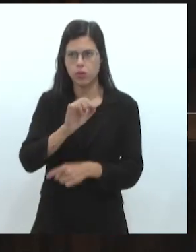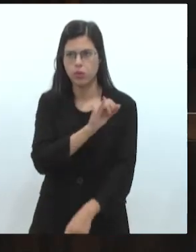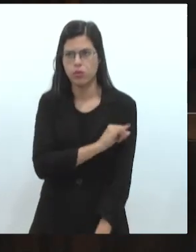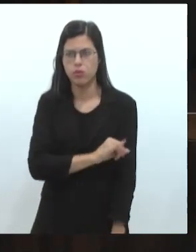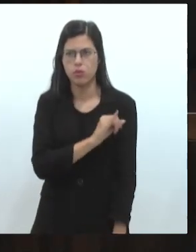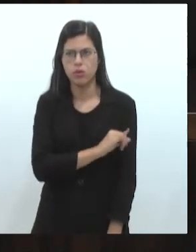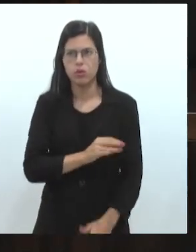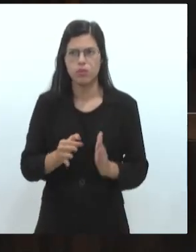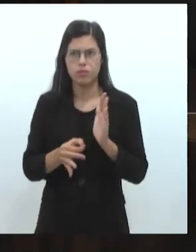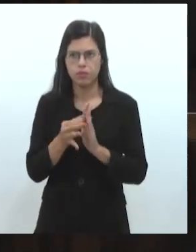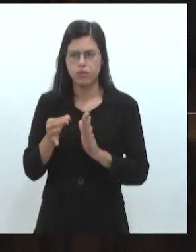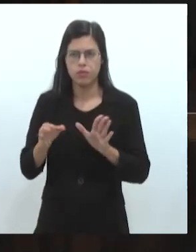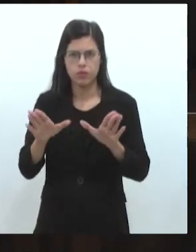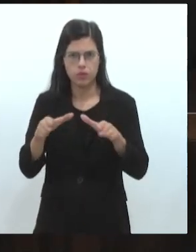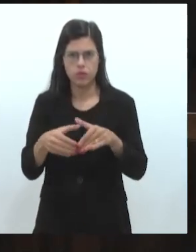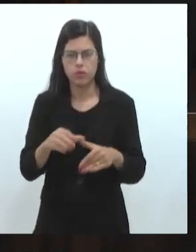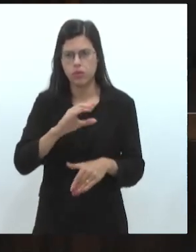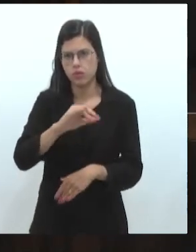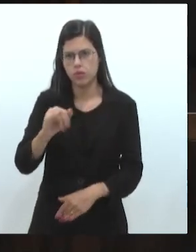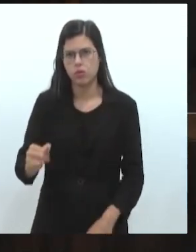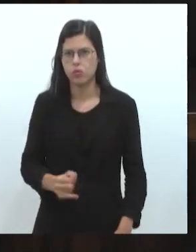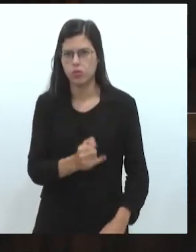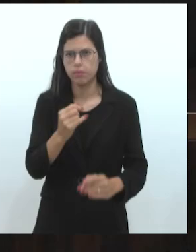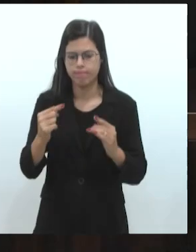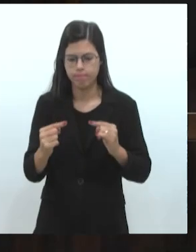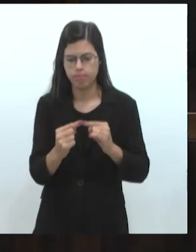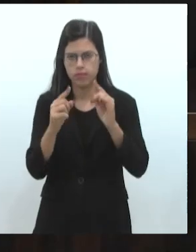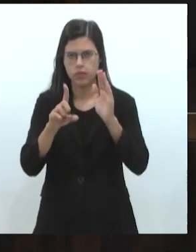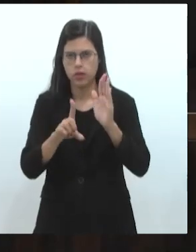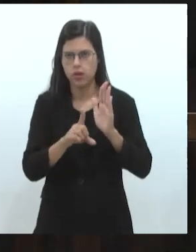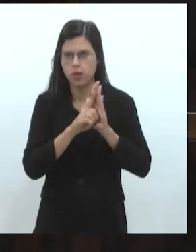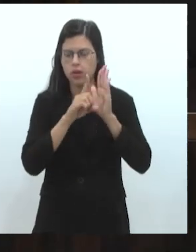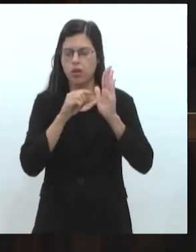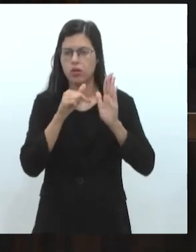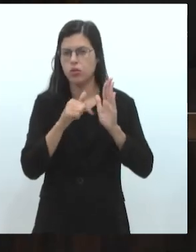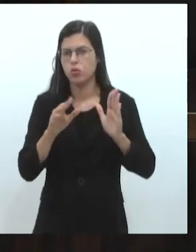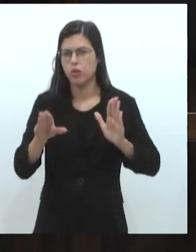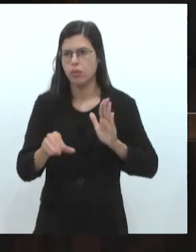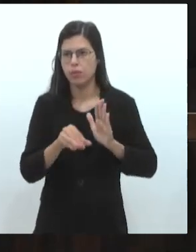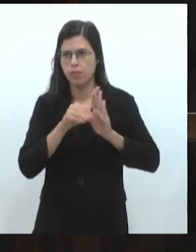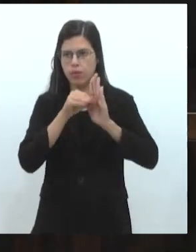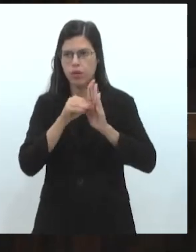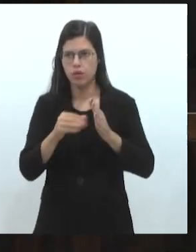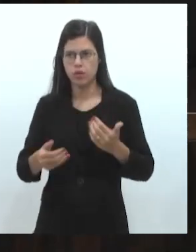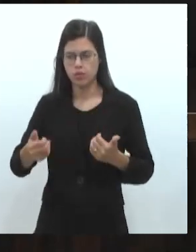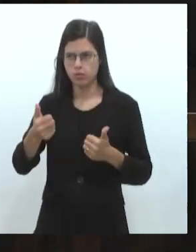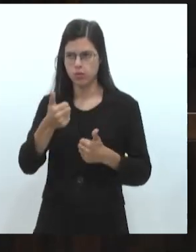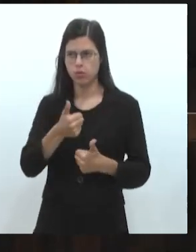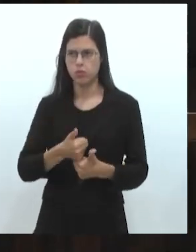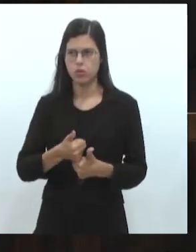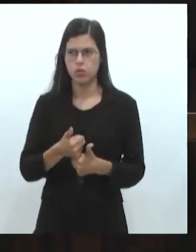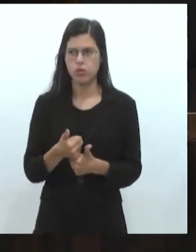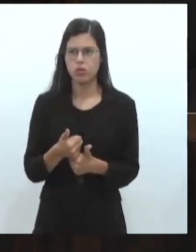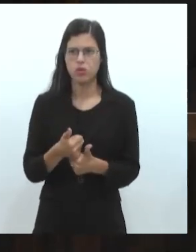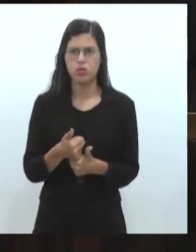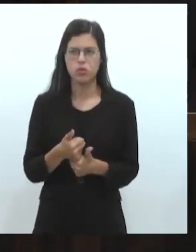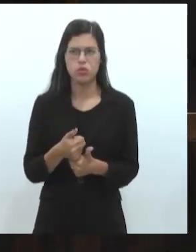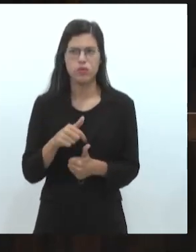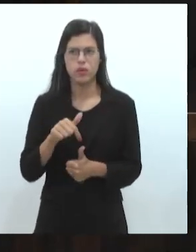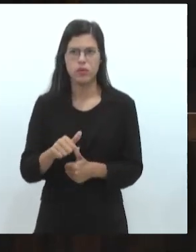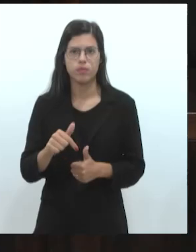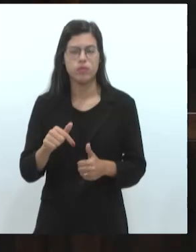das comissões. Constituição de Justiça pela Legalidade com emendas, concluindo por substitutivo de